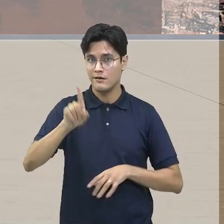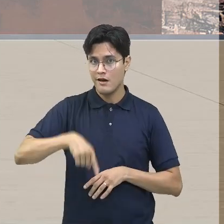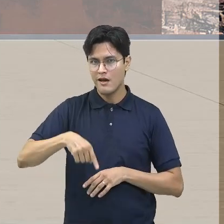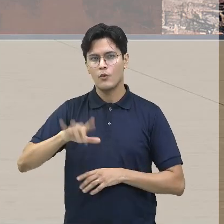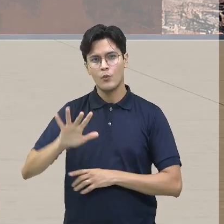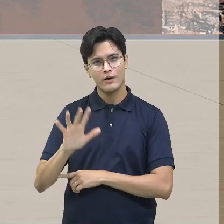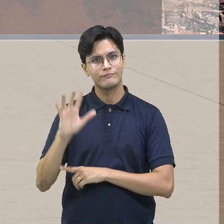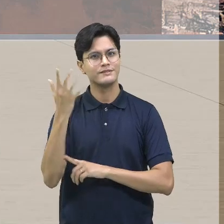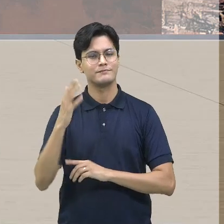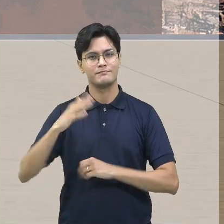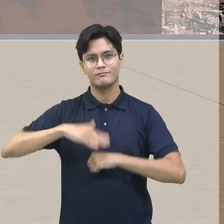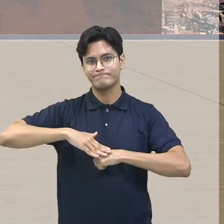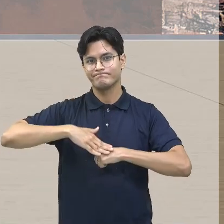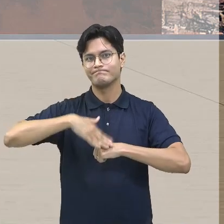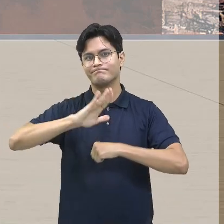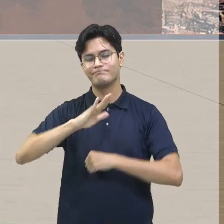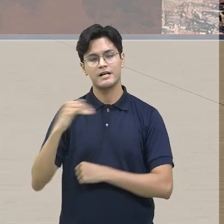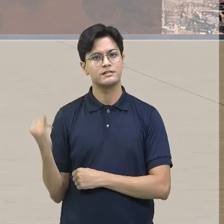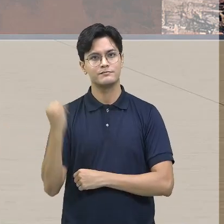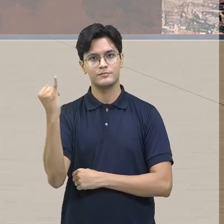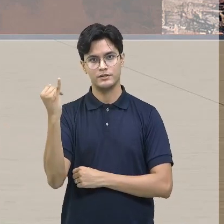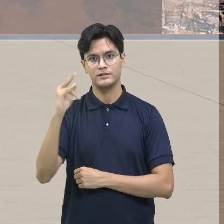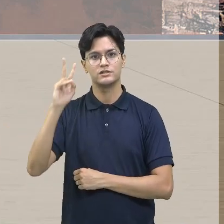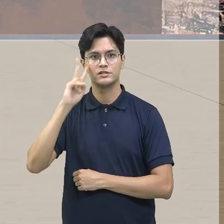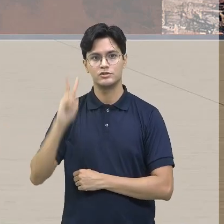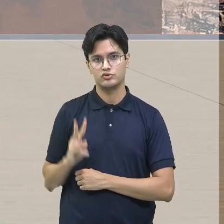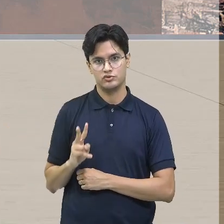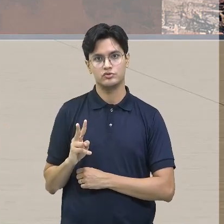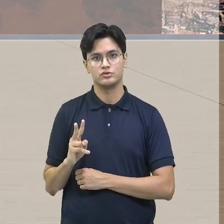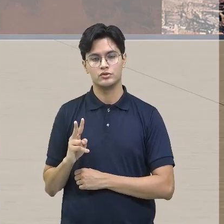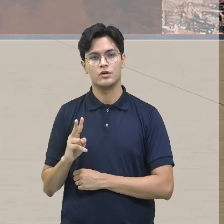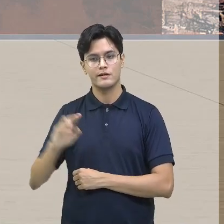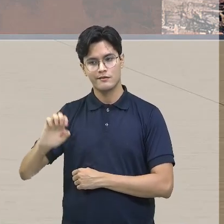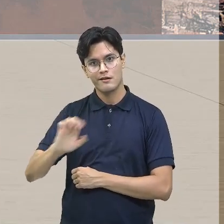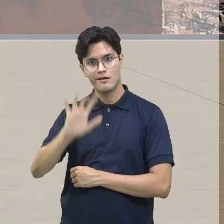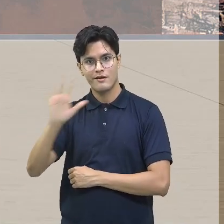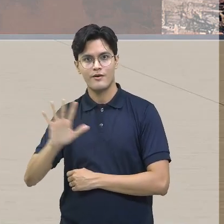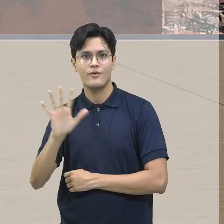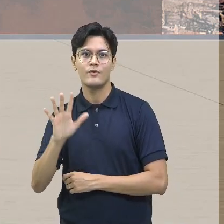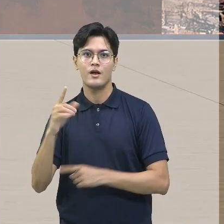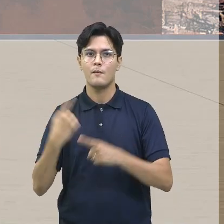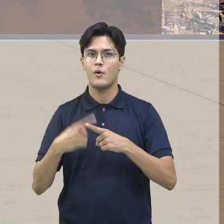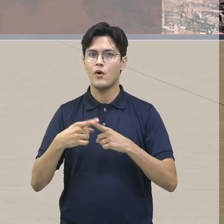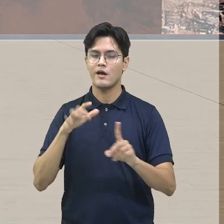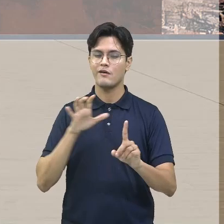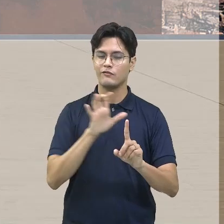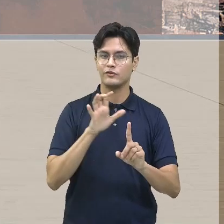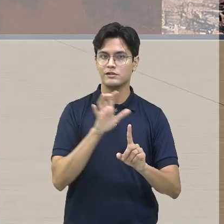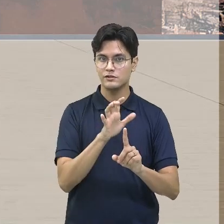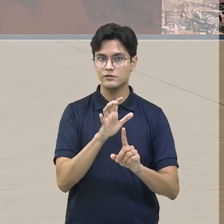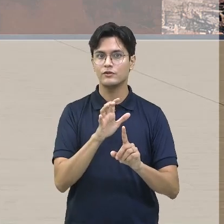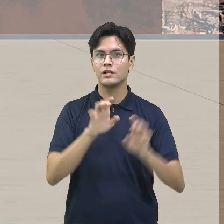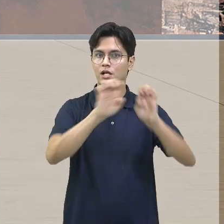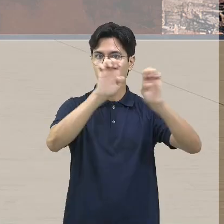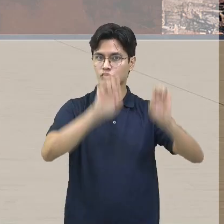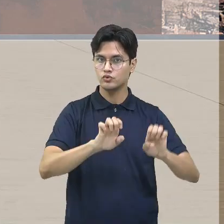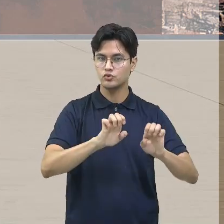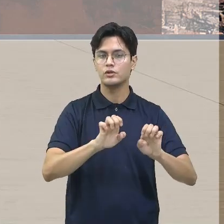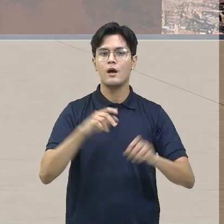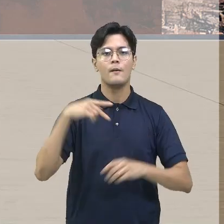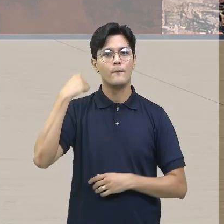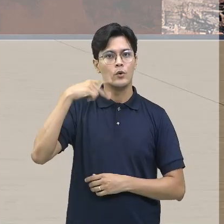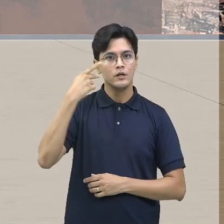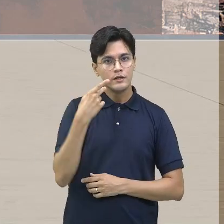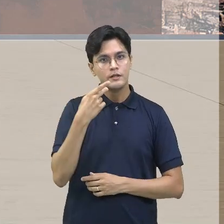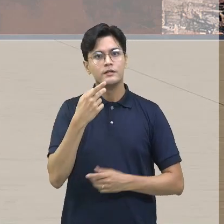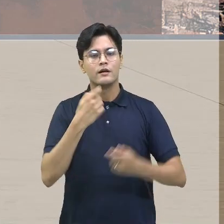mais significativos da história europeia, moldando as estruturas políticas, econômicas e sociais